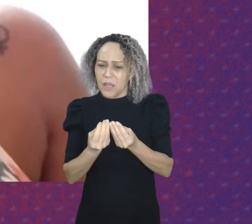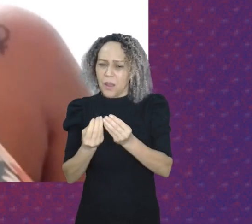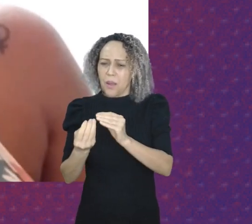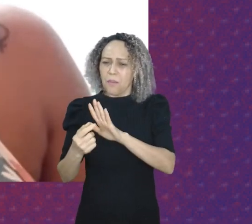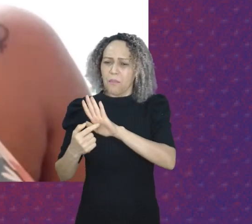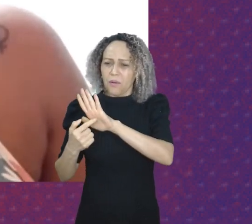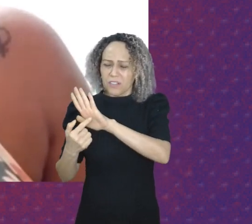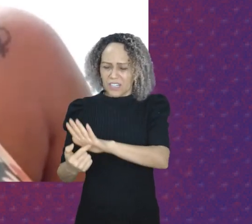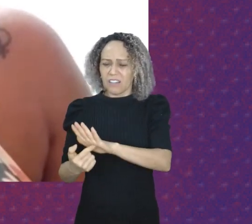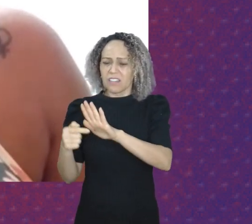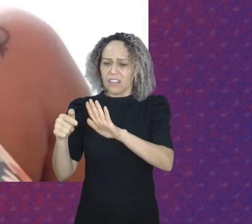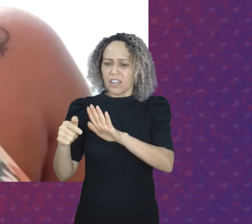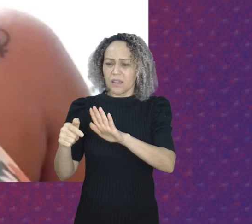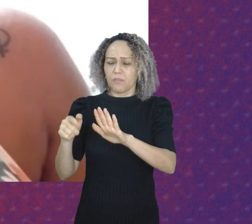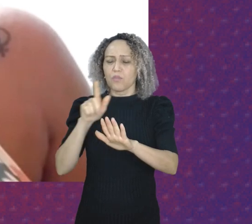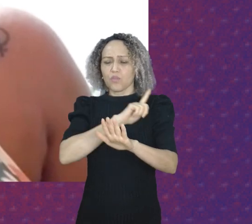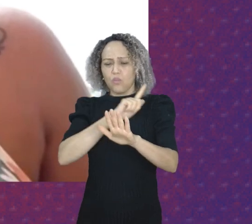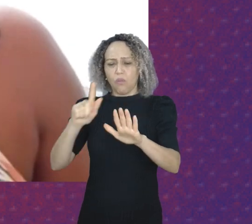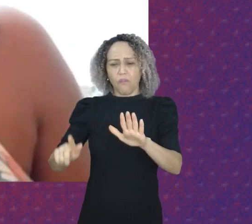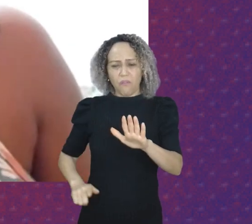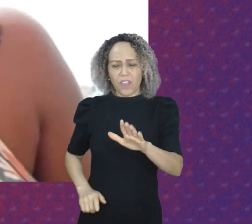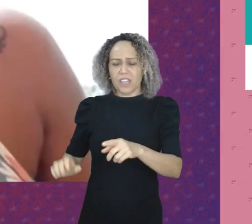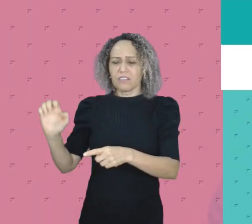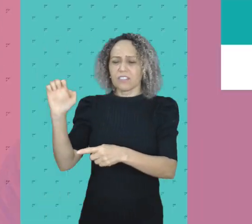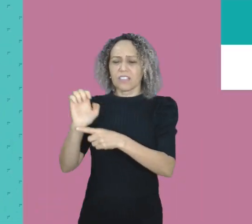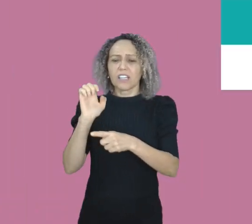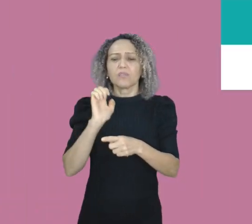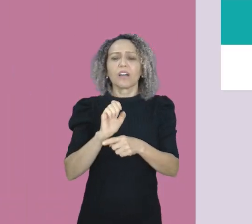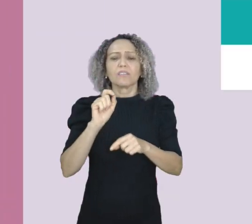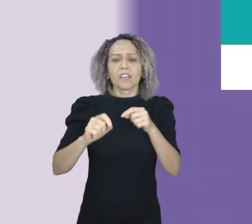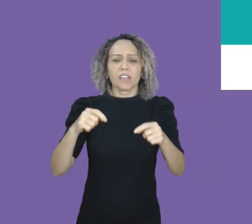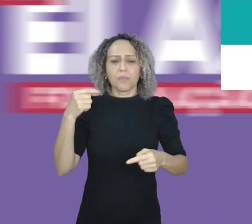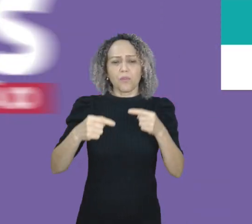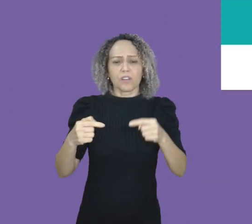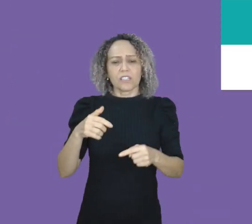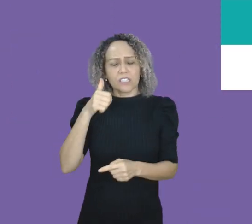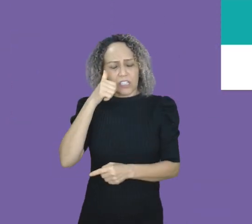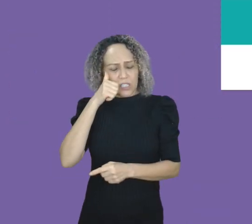das políticas para a população de mulheres que amam mulheres.